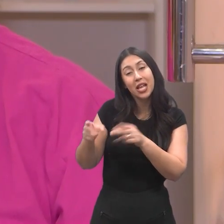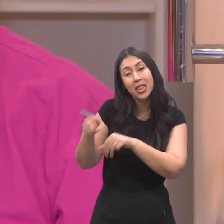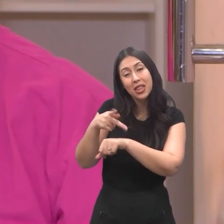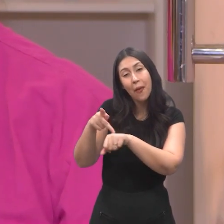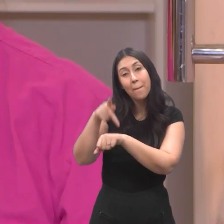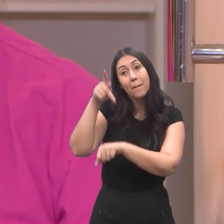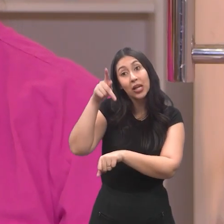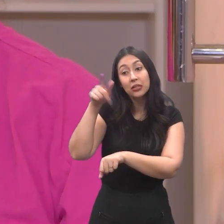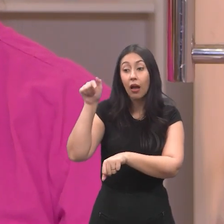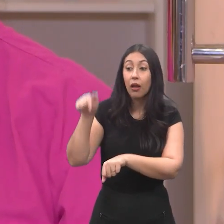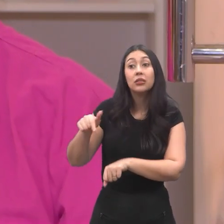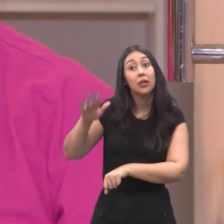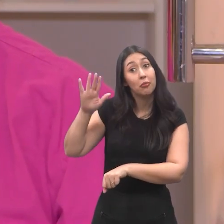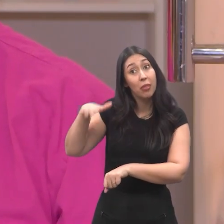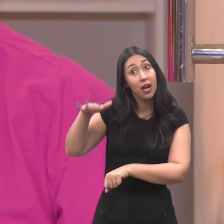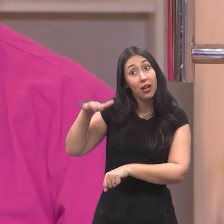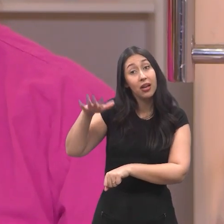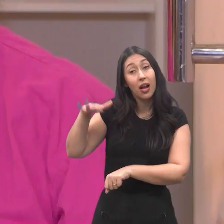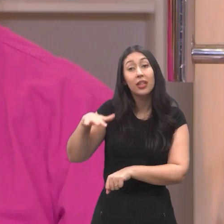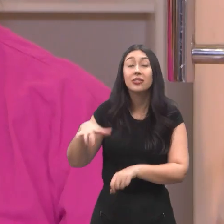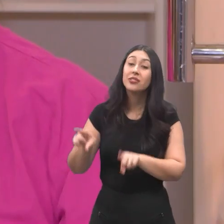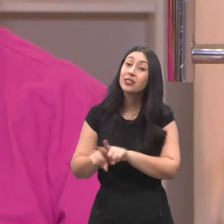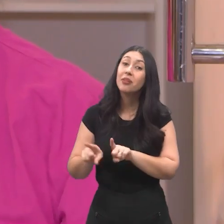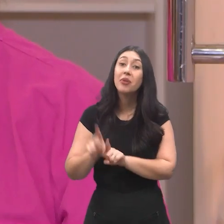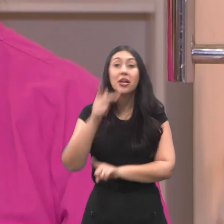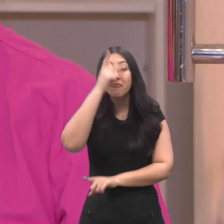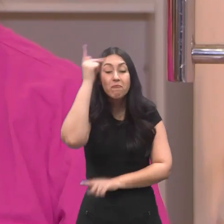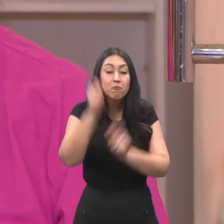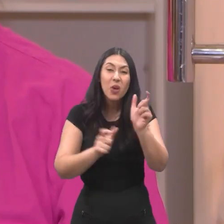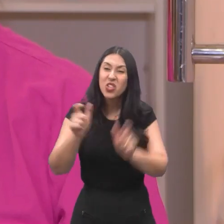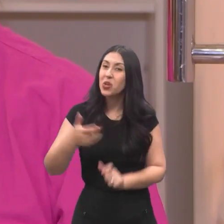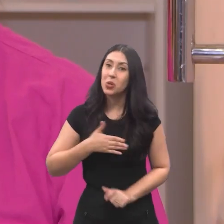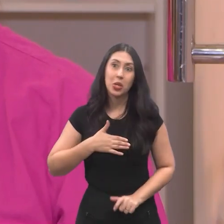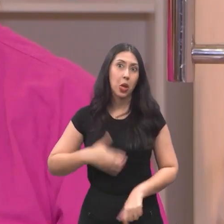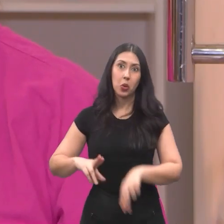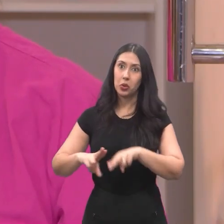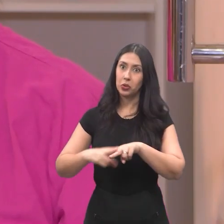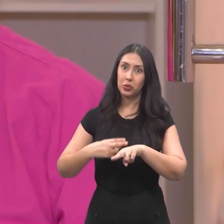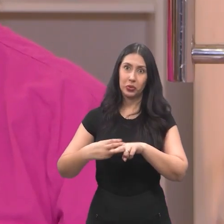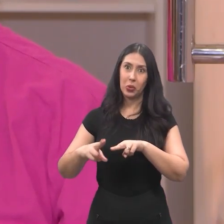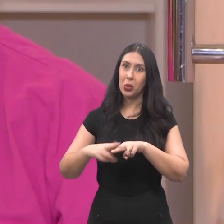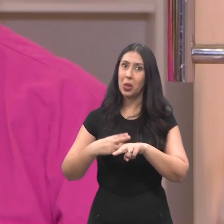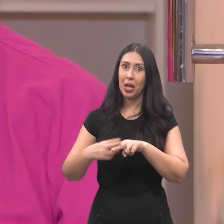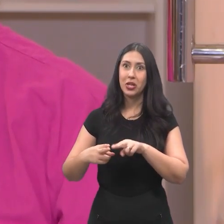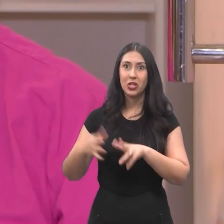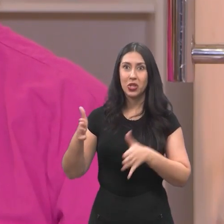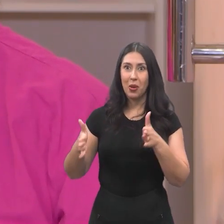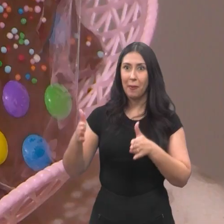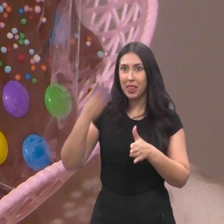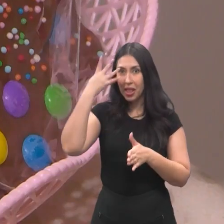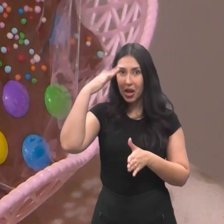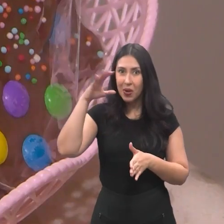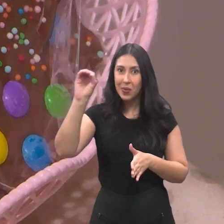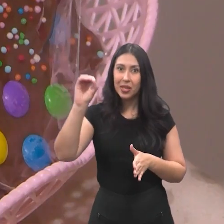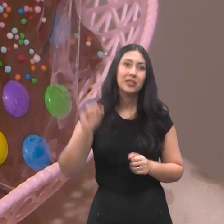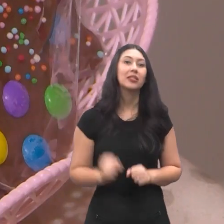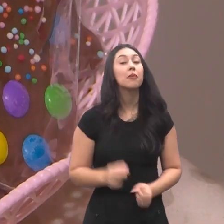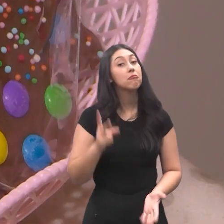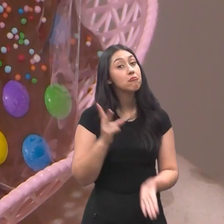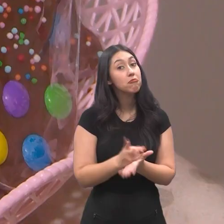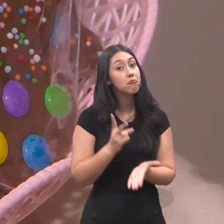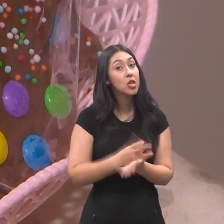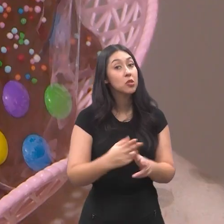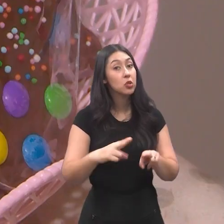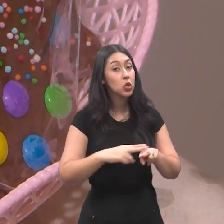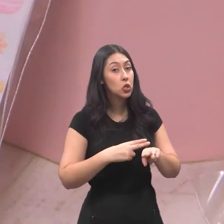de Páscoa. É uma opção mais em conta e principalmente para aquelas pessoas que não comem chocolate durante a quaresma. Mas mesmo com a alta